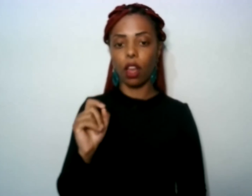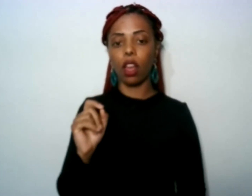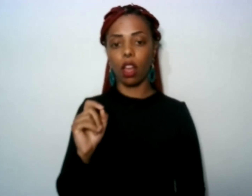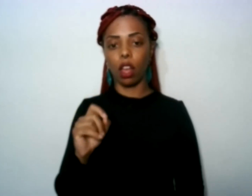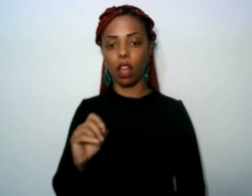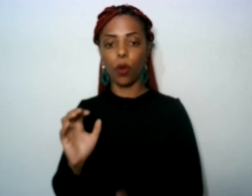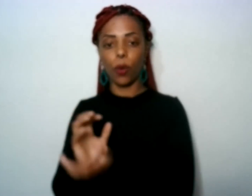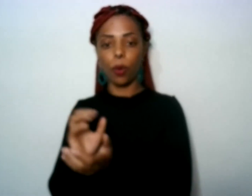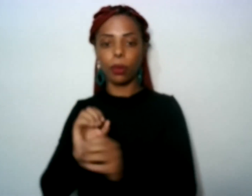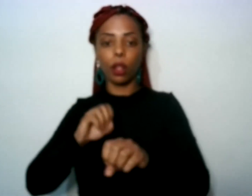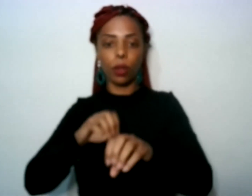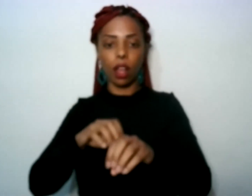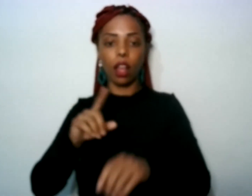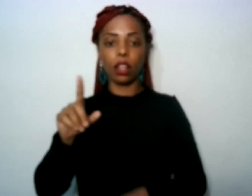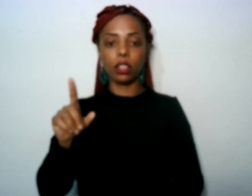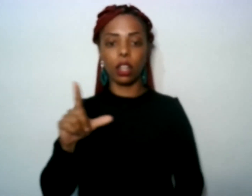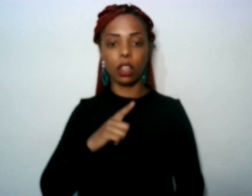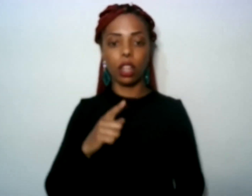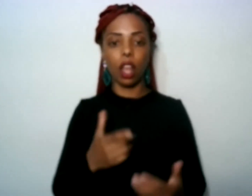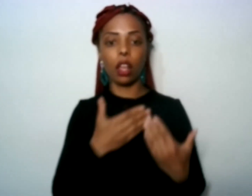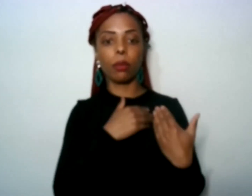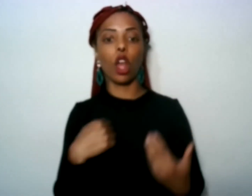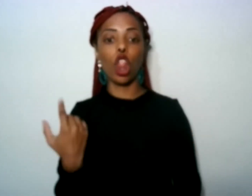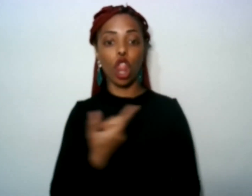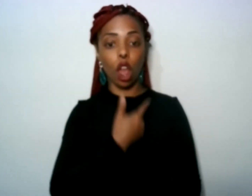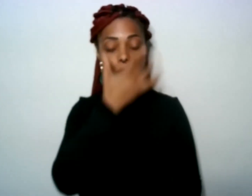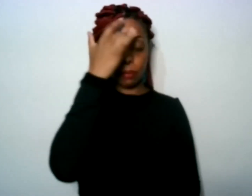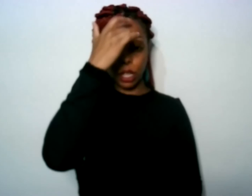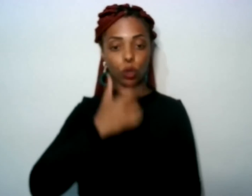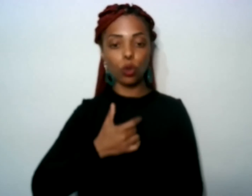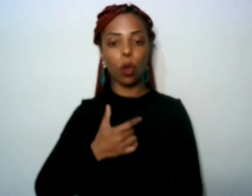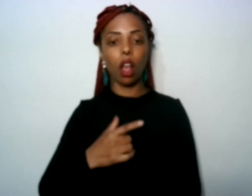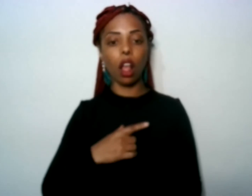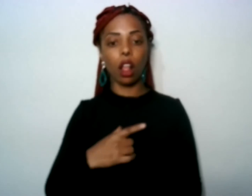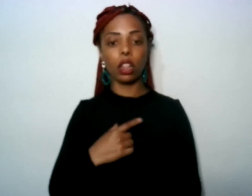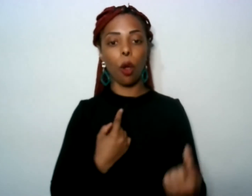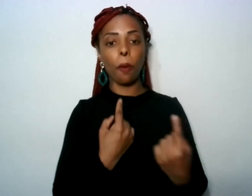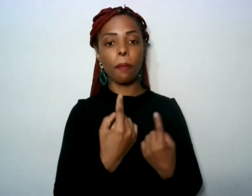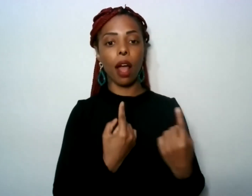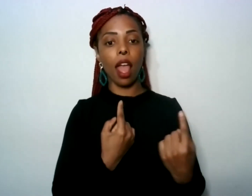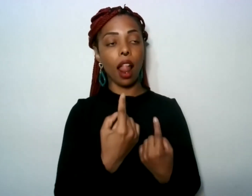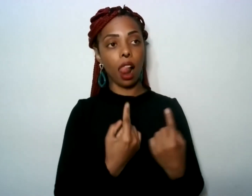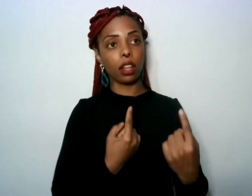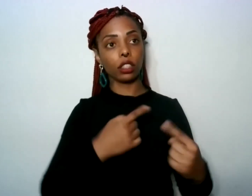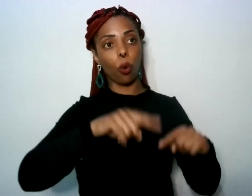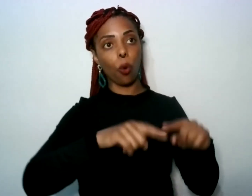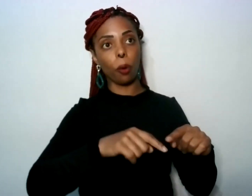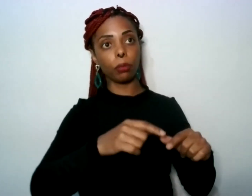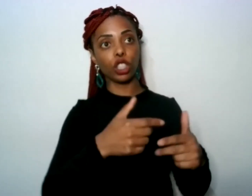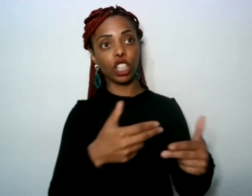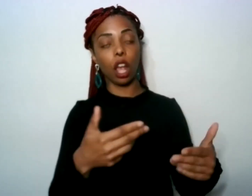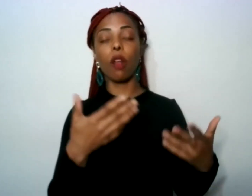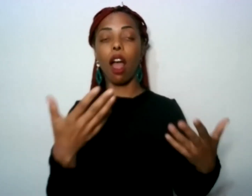tem essa função de como nós enquanto indivíduos estabelecemos uma relação com o objeto e a partir dessa